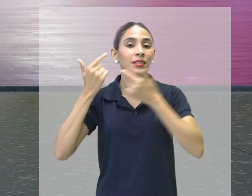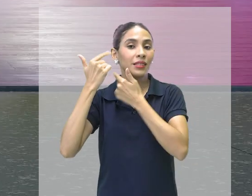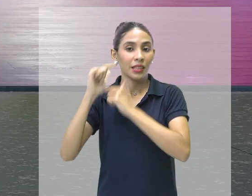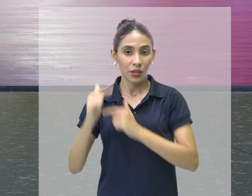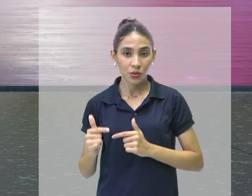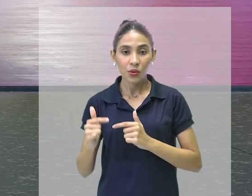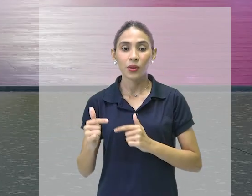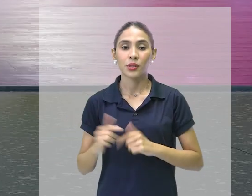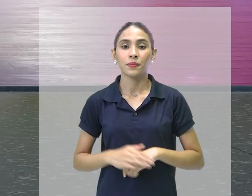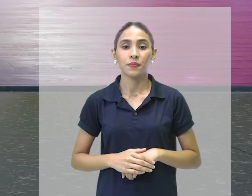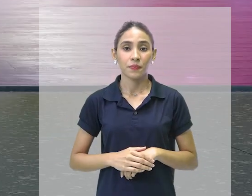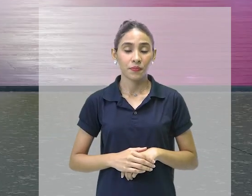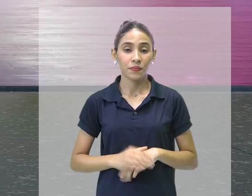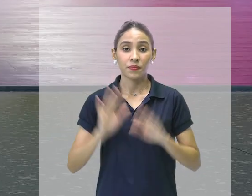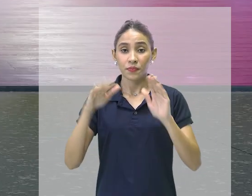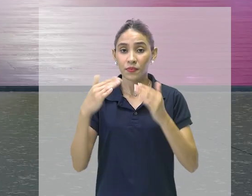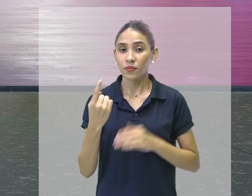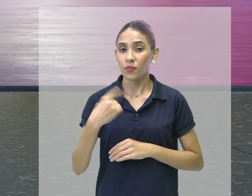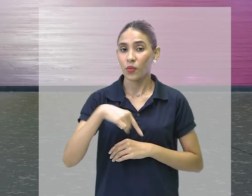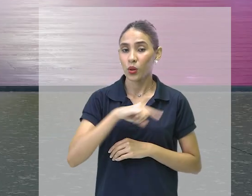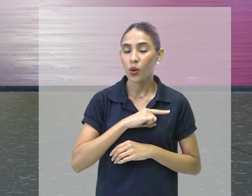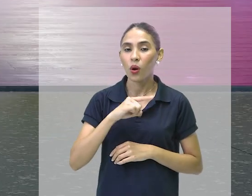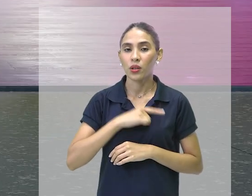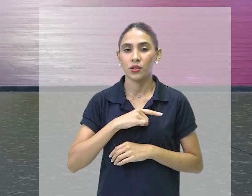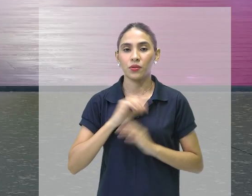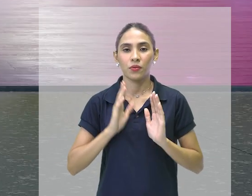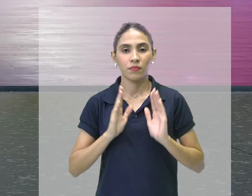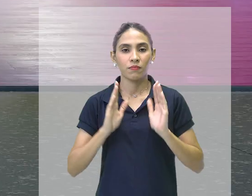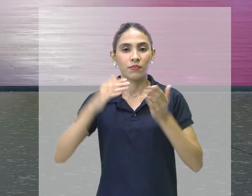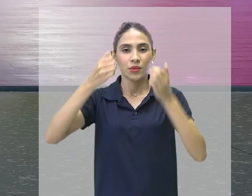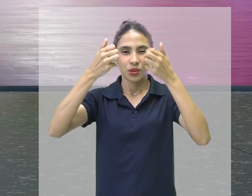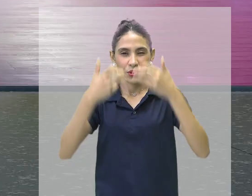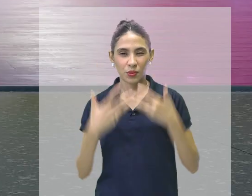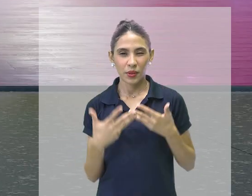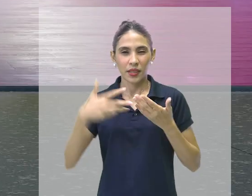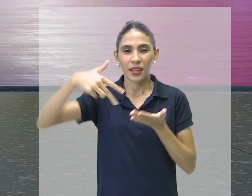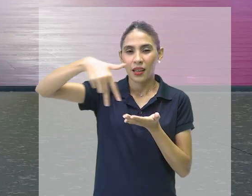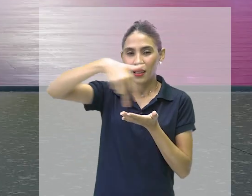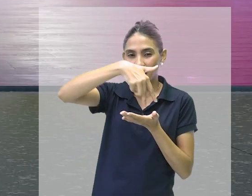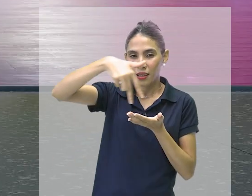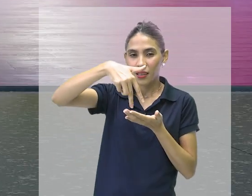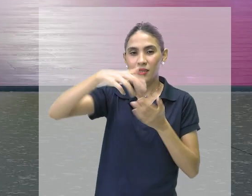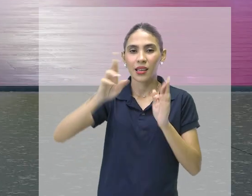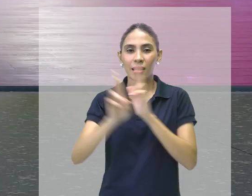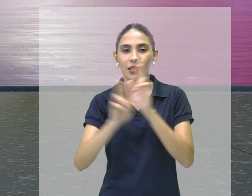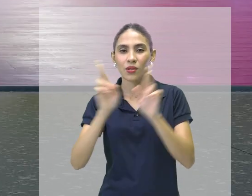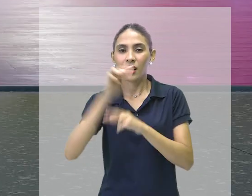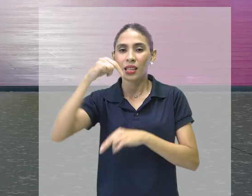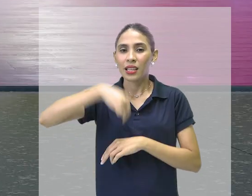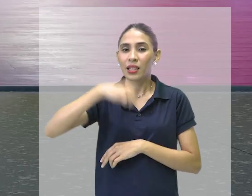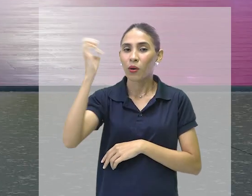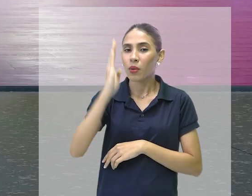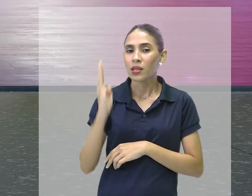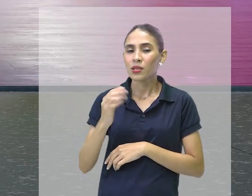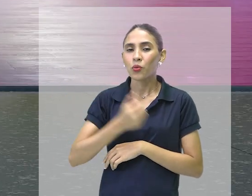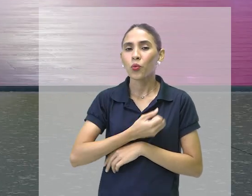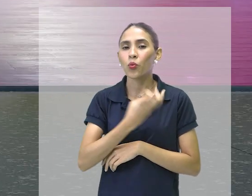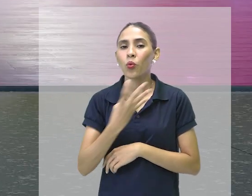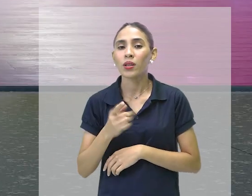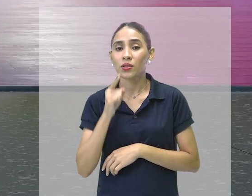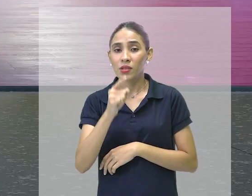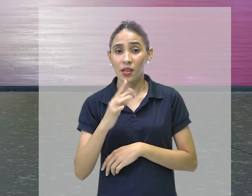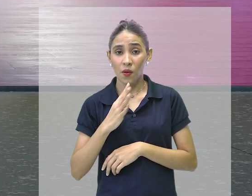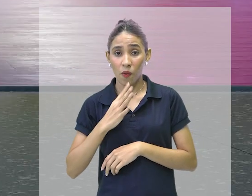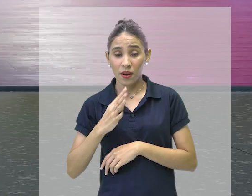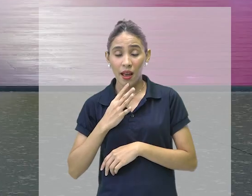e tradições. E quando a gente fala de dança relacionada ao nosso país, quantas danças